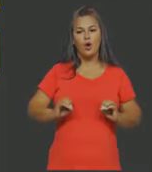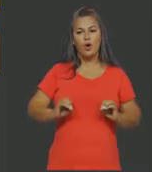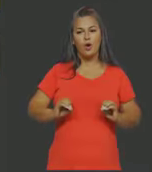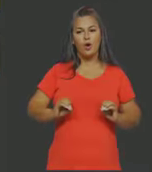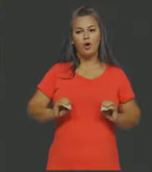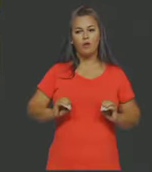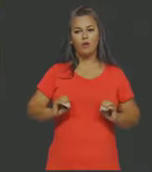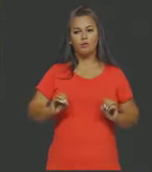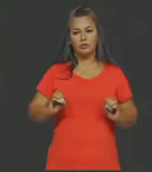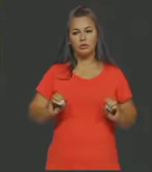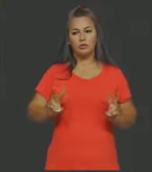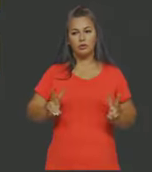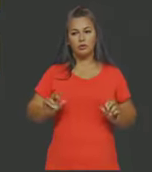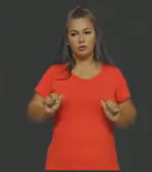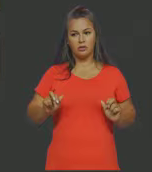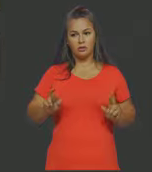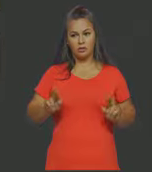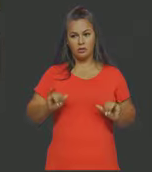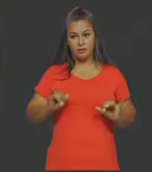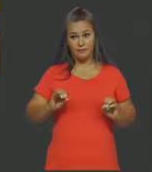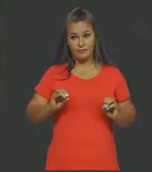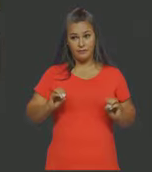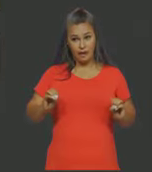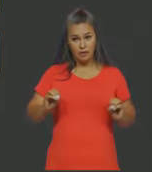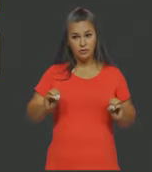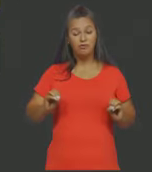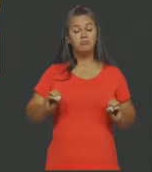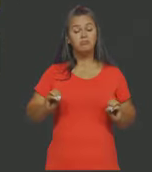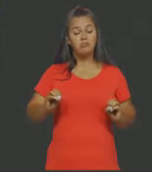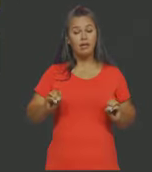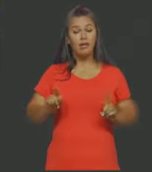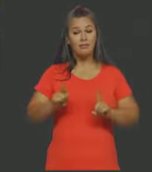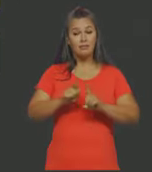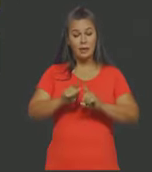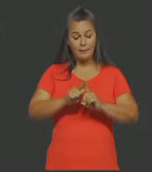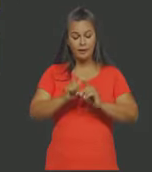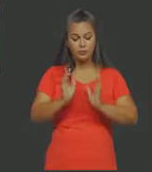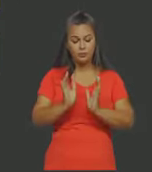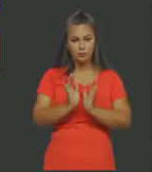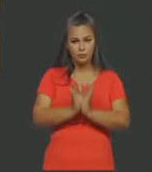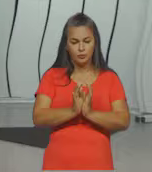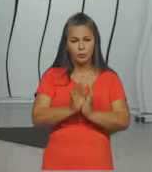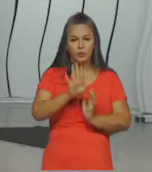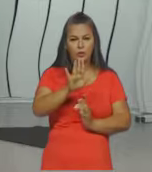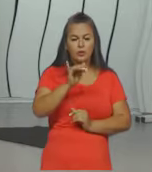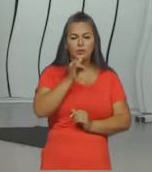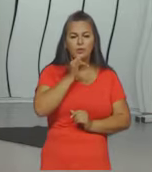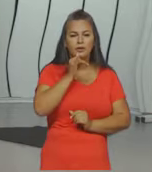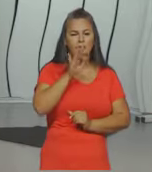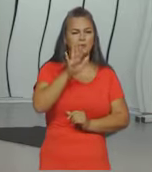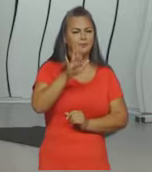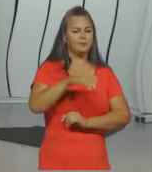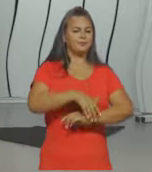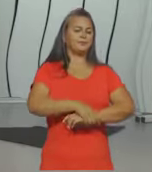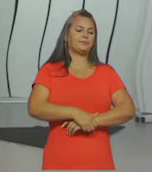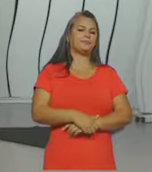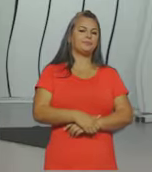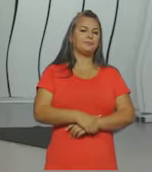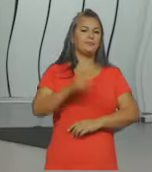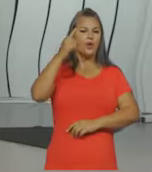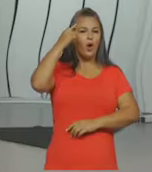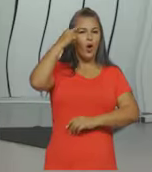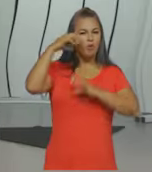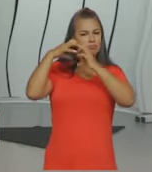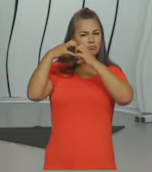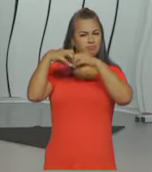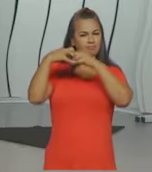O cérebro, ele tem que comunicar lá com os ovários. Olha que interessante.